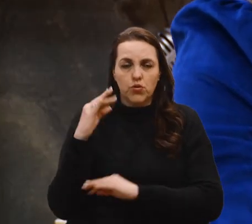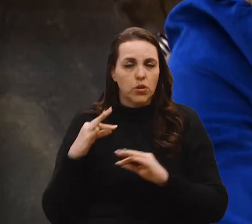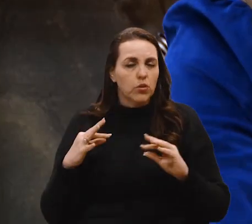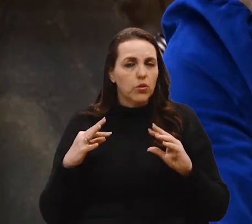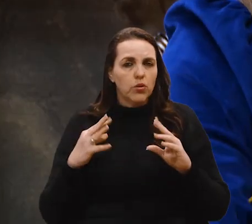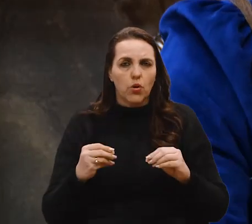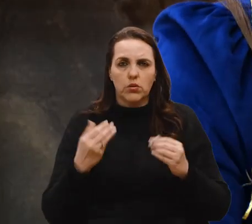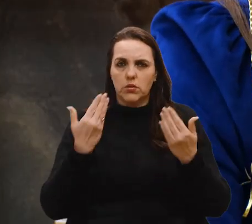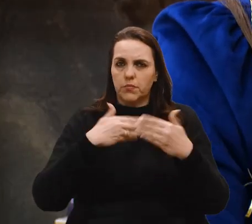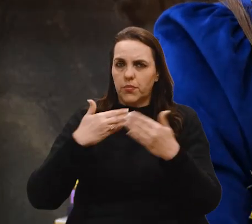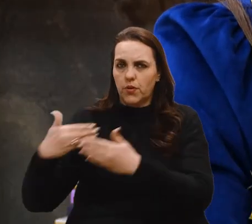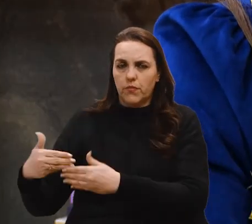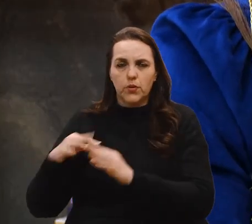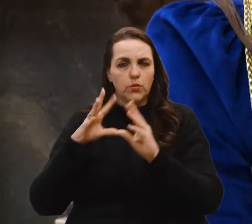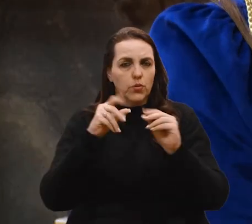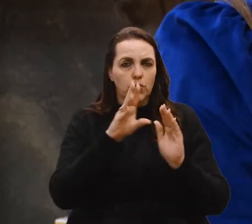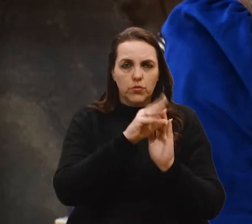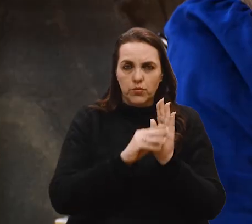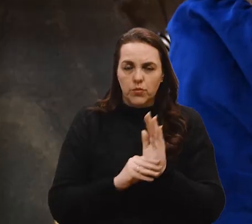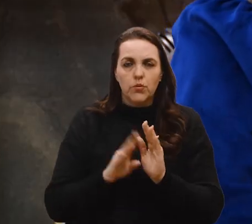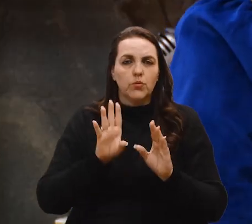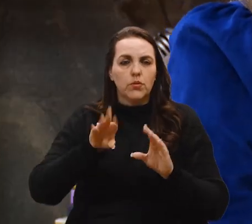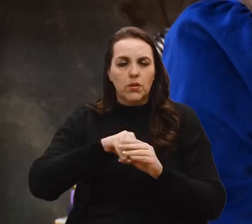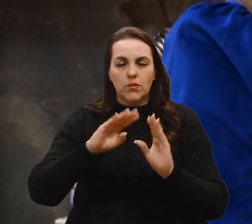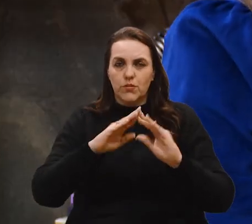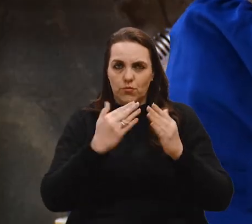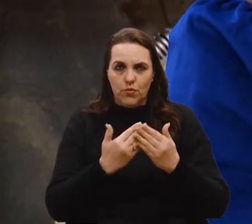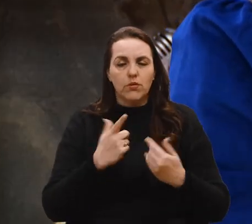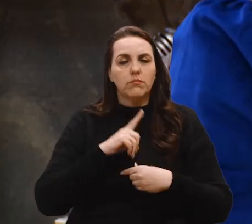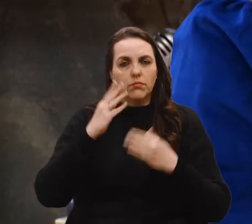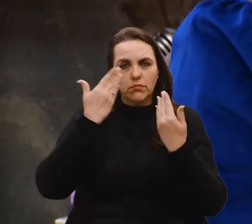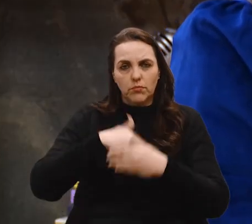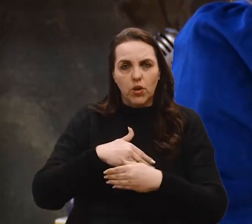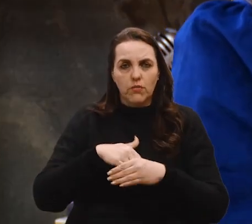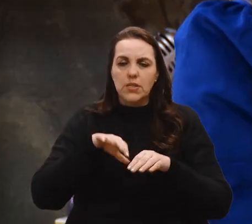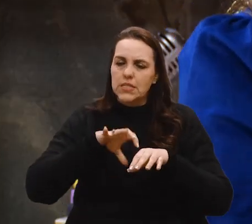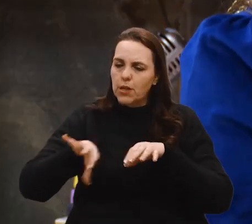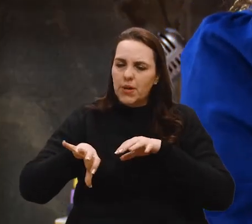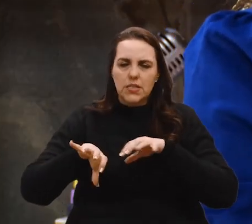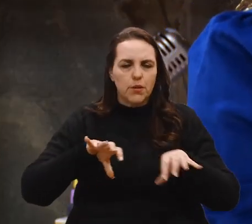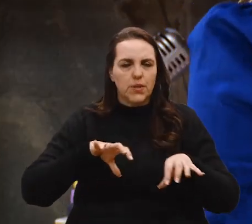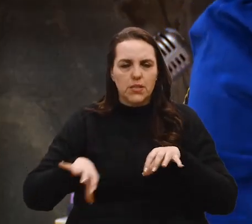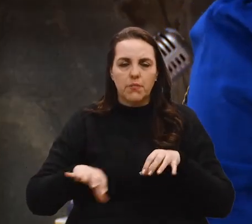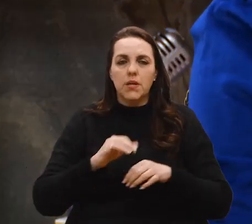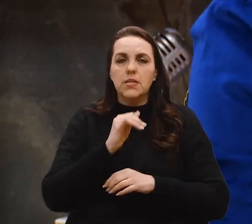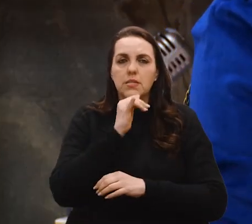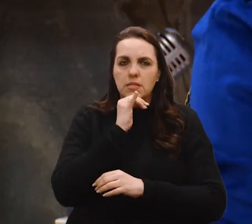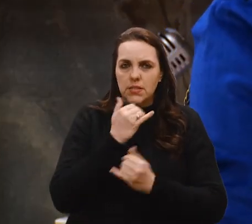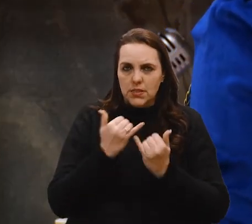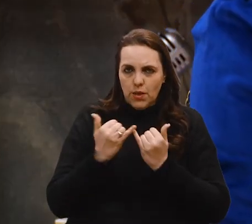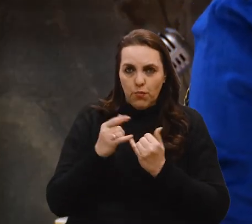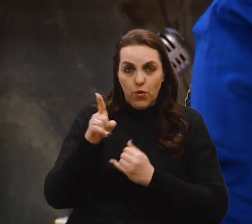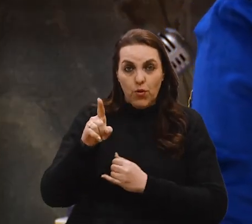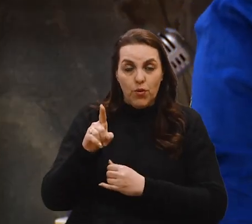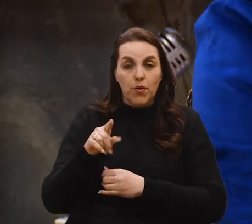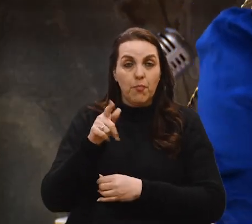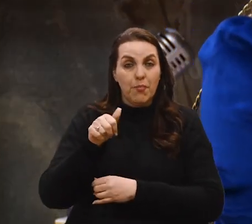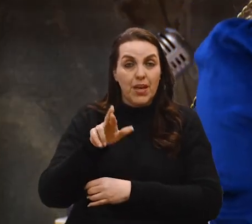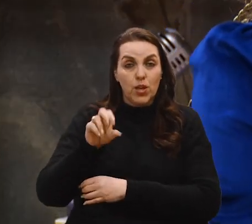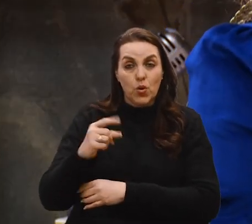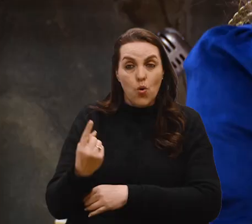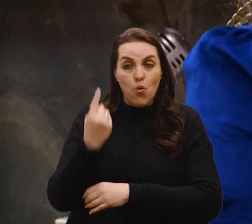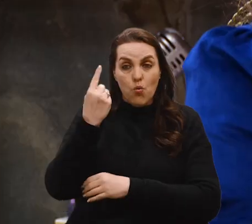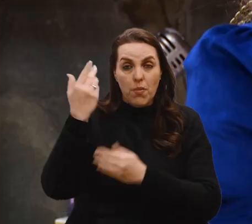que... Todos os conteúdos que a escola tem, eu tive prova. E foi uma separada da outra. Então, por exemplo, o Pedro teve uma prova com 50